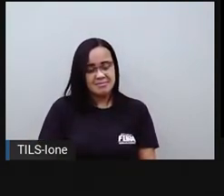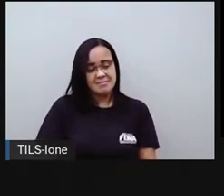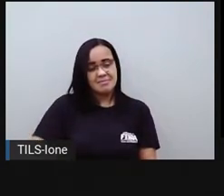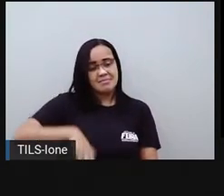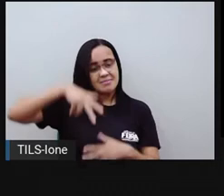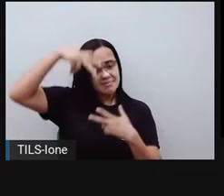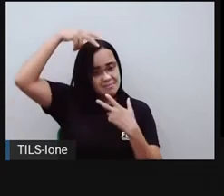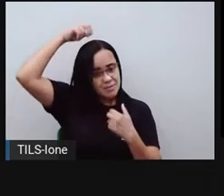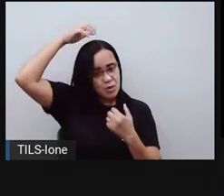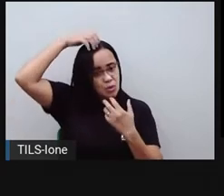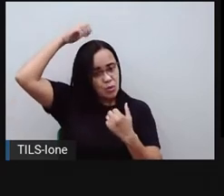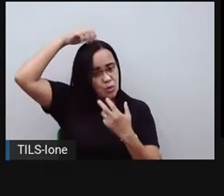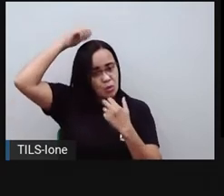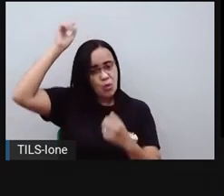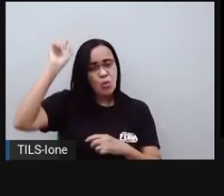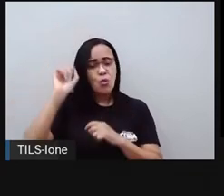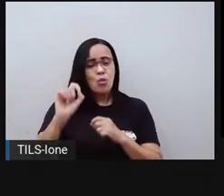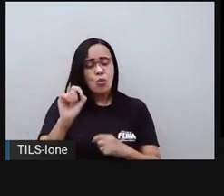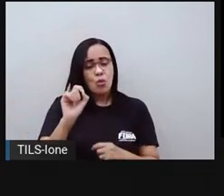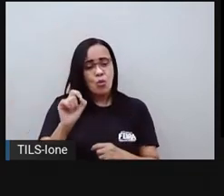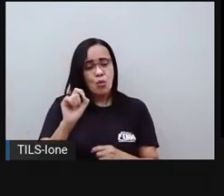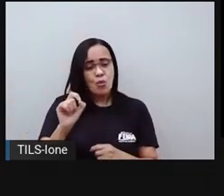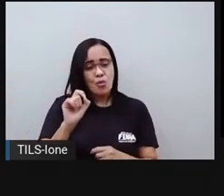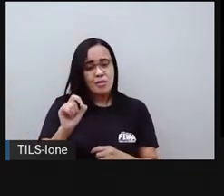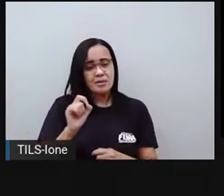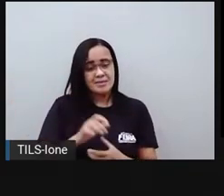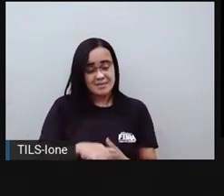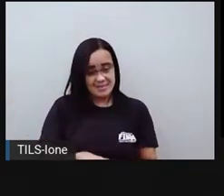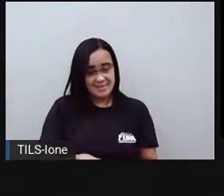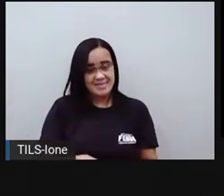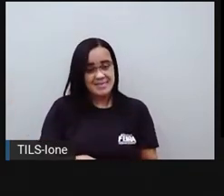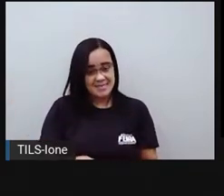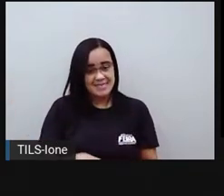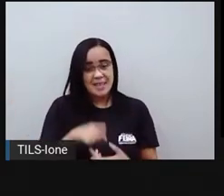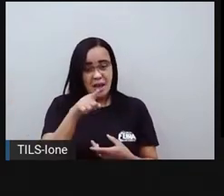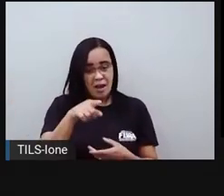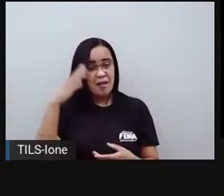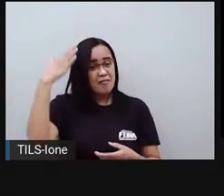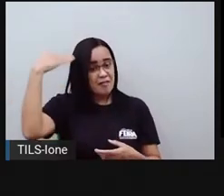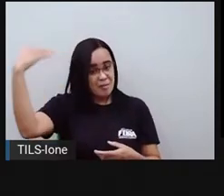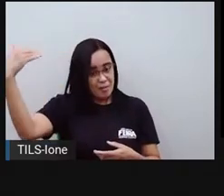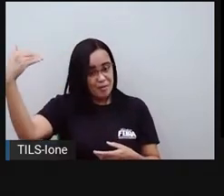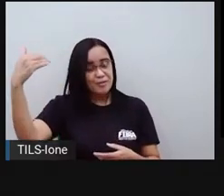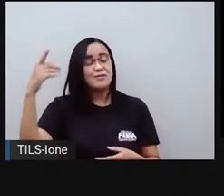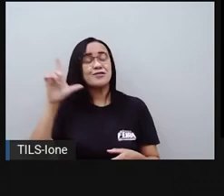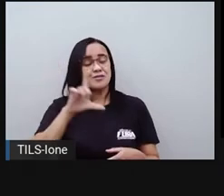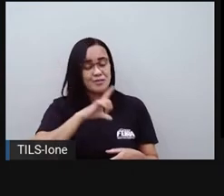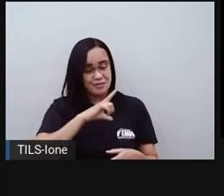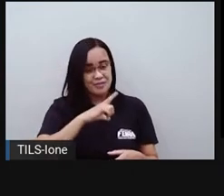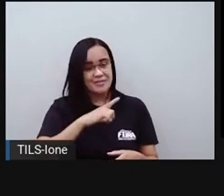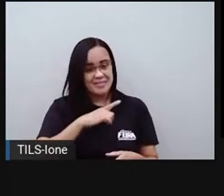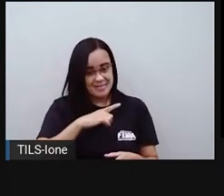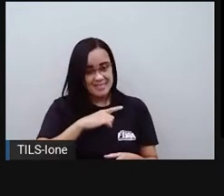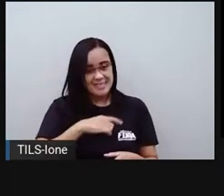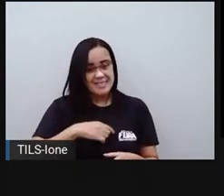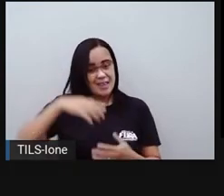também. Olha outro animal bem famoso também, o nosso mico-leão-dourado.